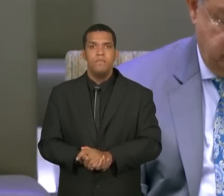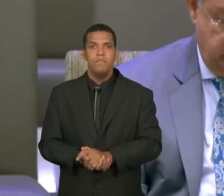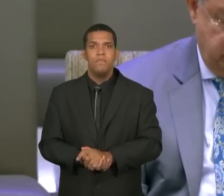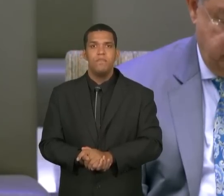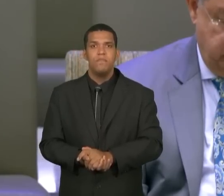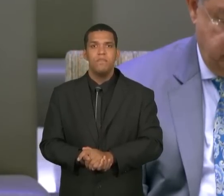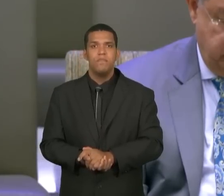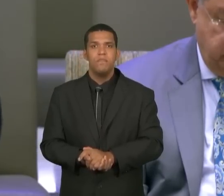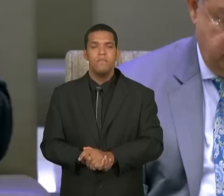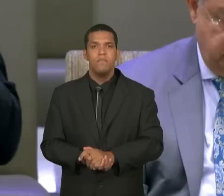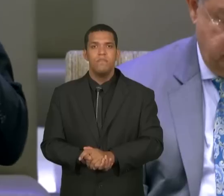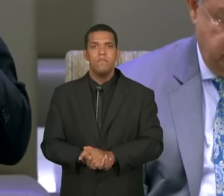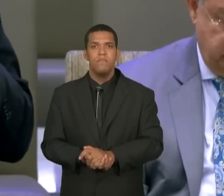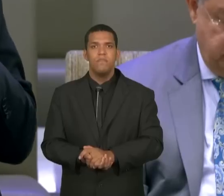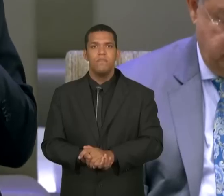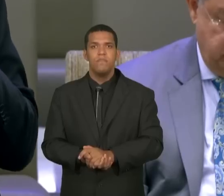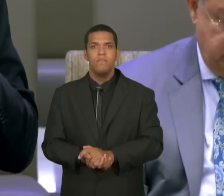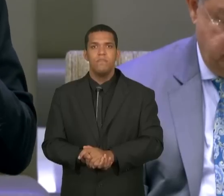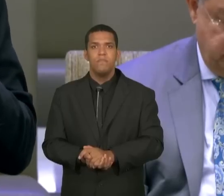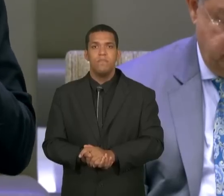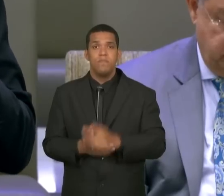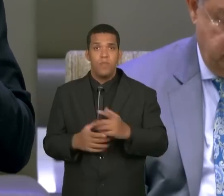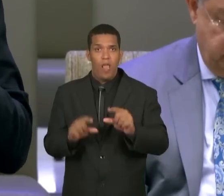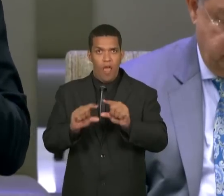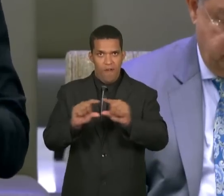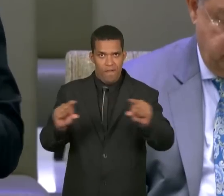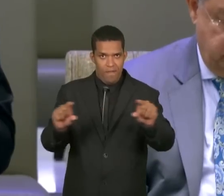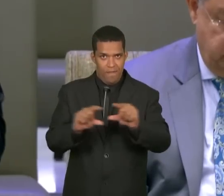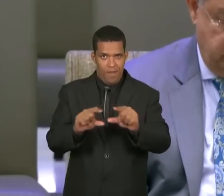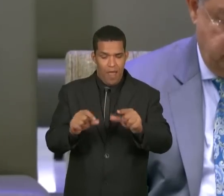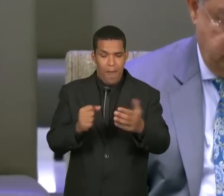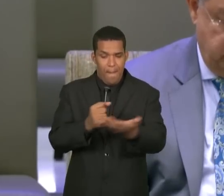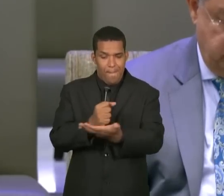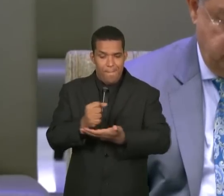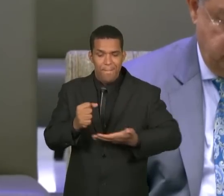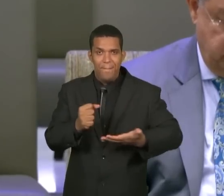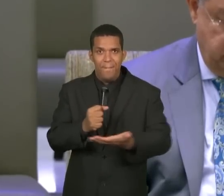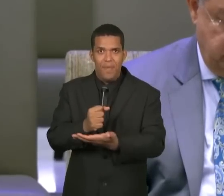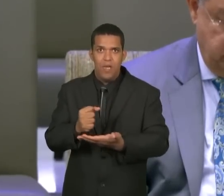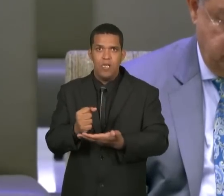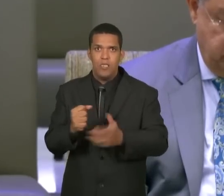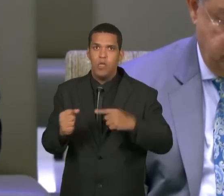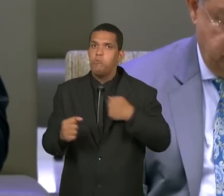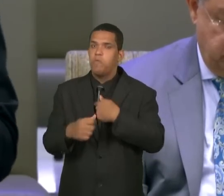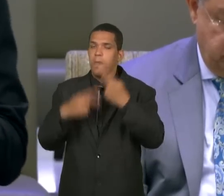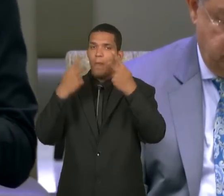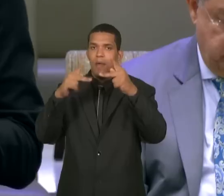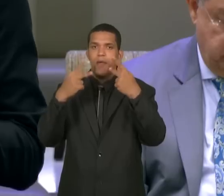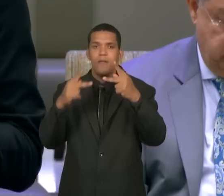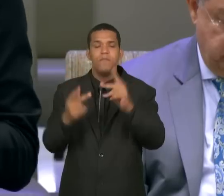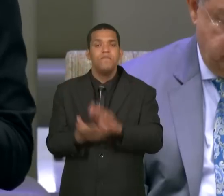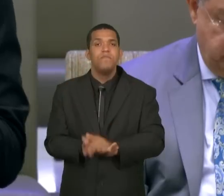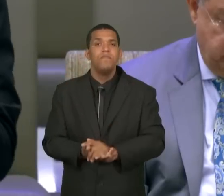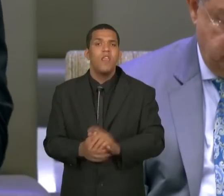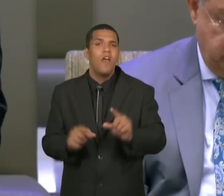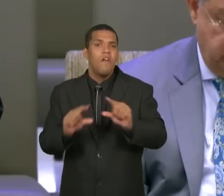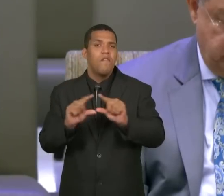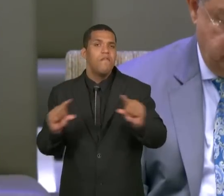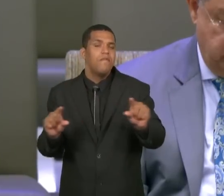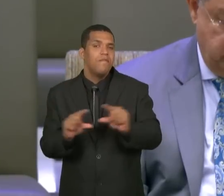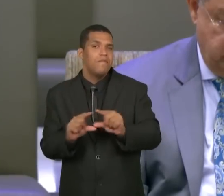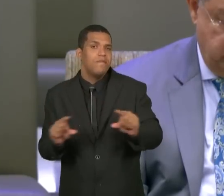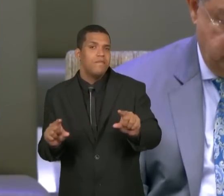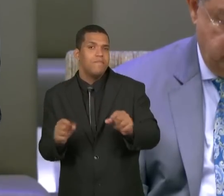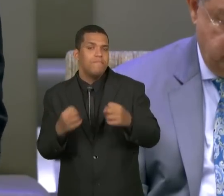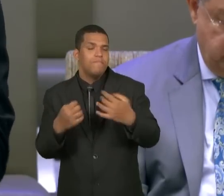ela será a base da nossa meditação esta noite e esta verdade ela precisa